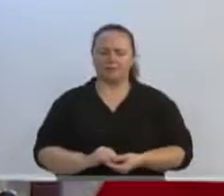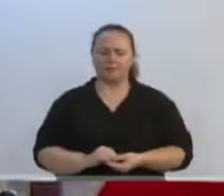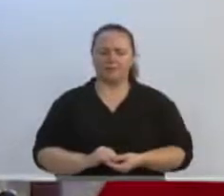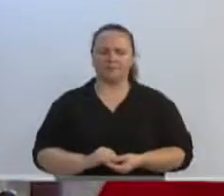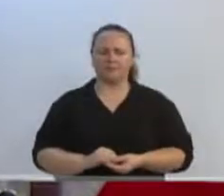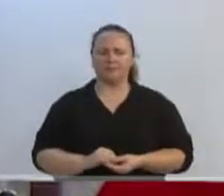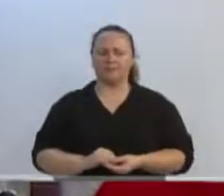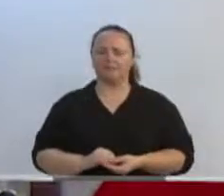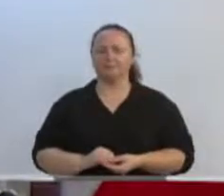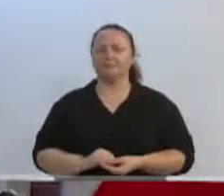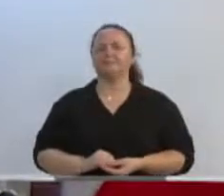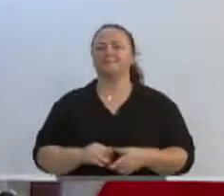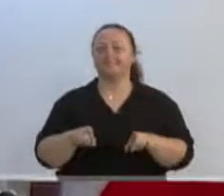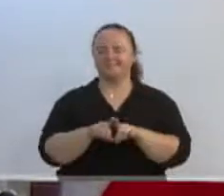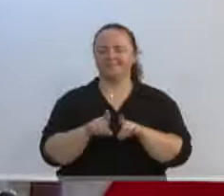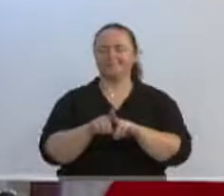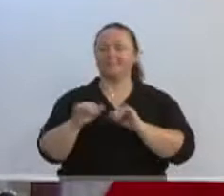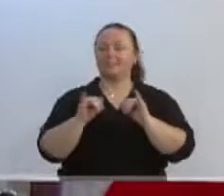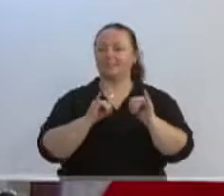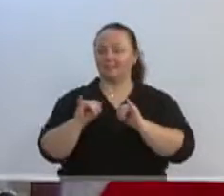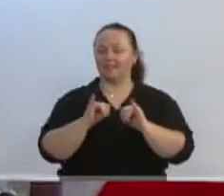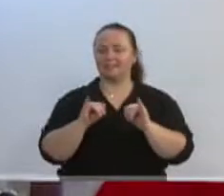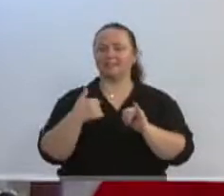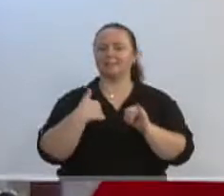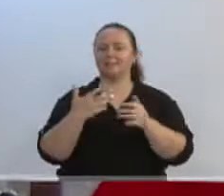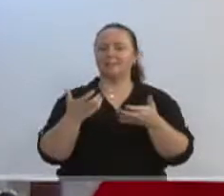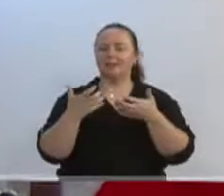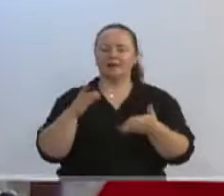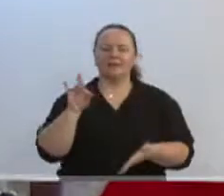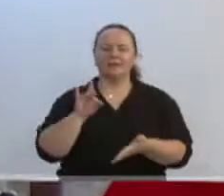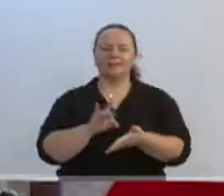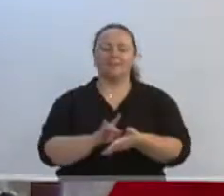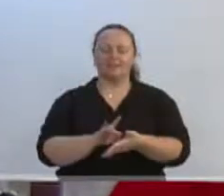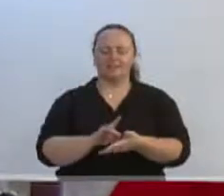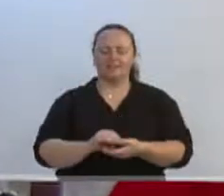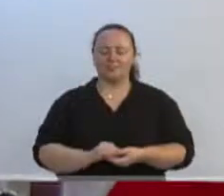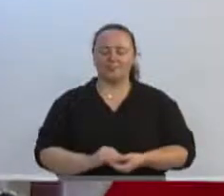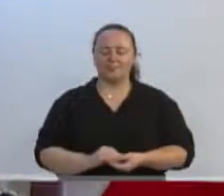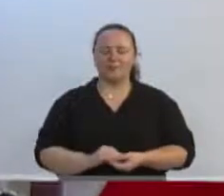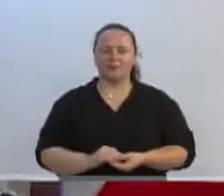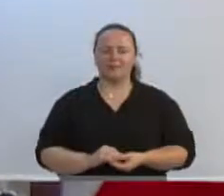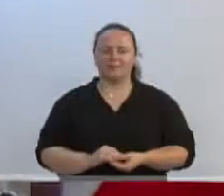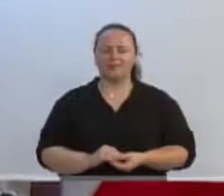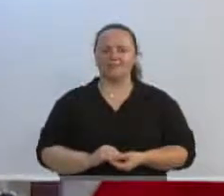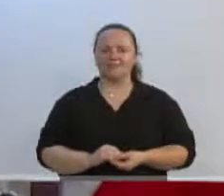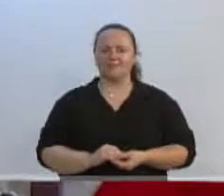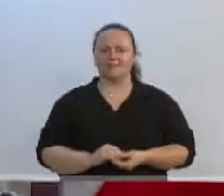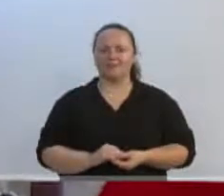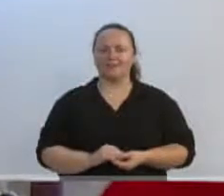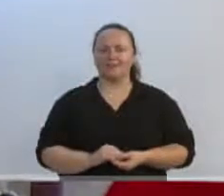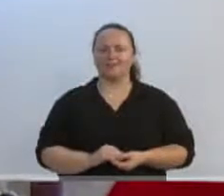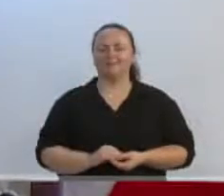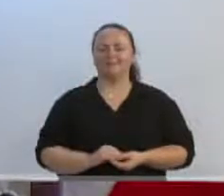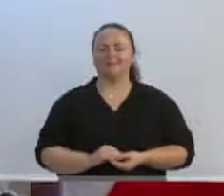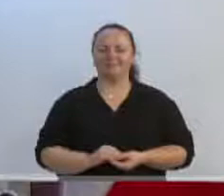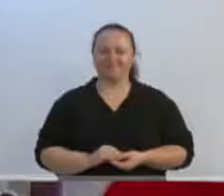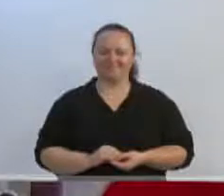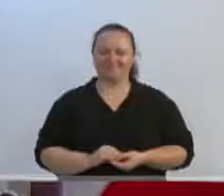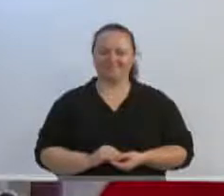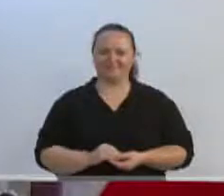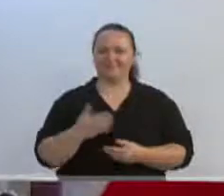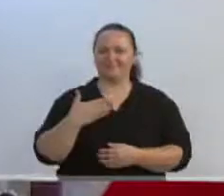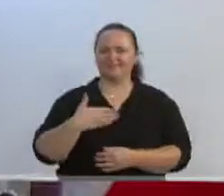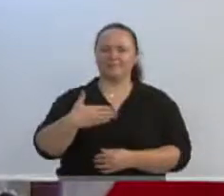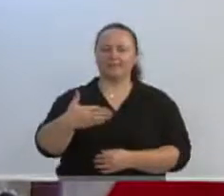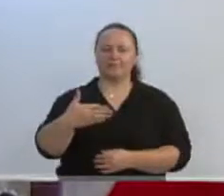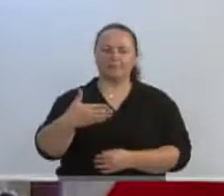pela internet. Eu queria começar a minha fala de hoje justamente um pouco em cima do que o próprio vereador Almir acabou